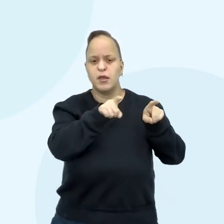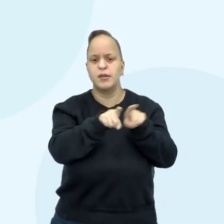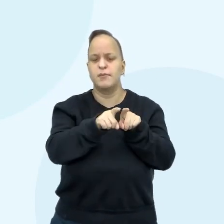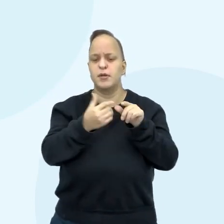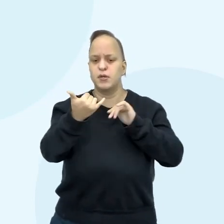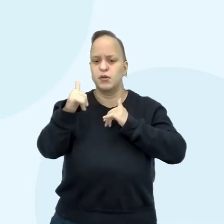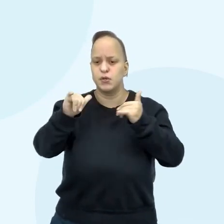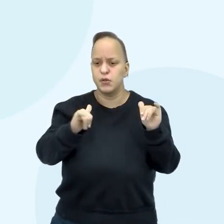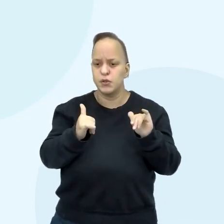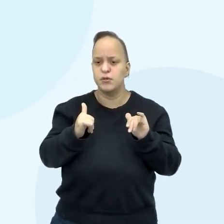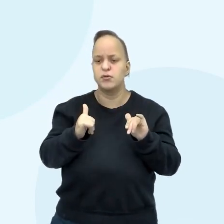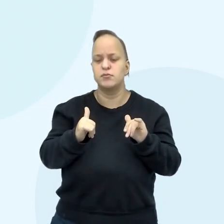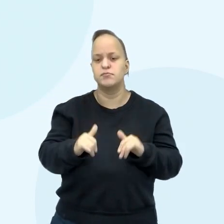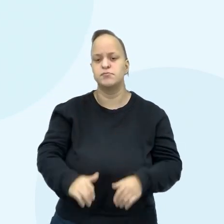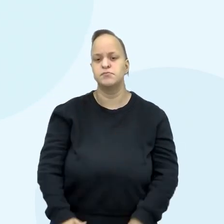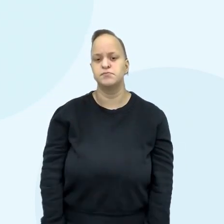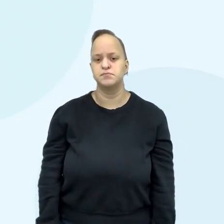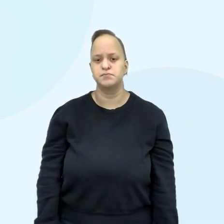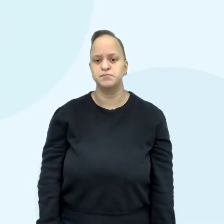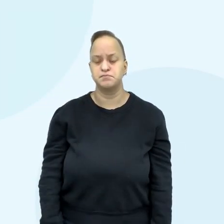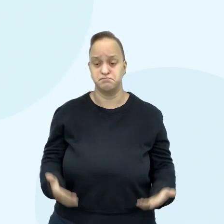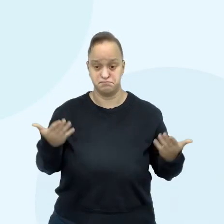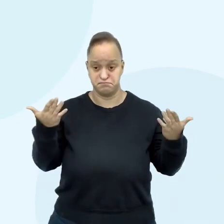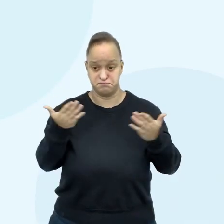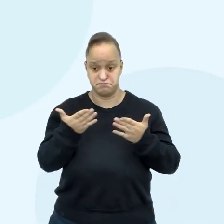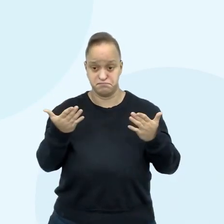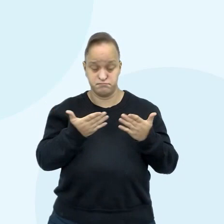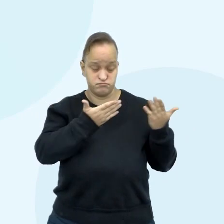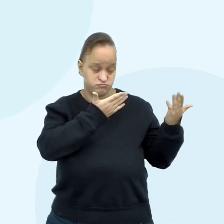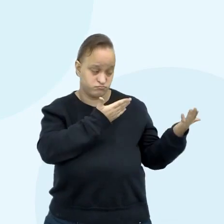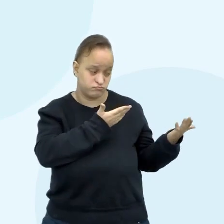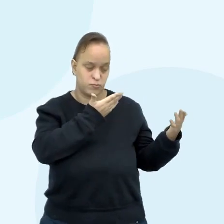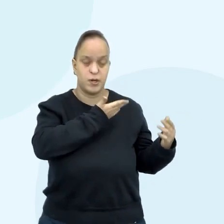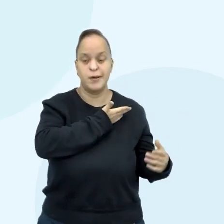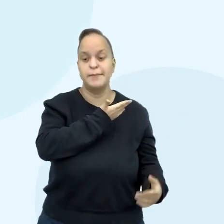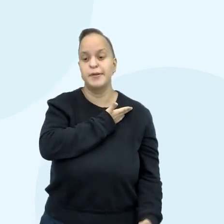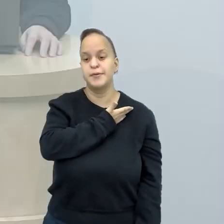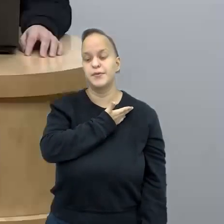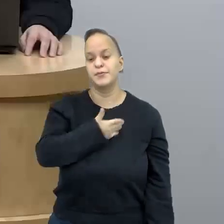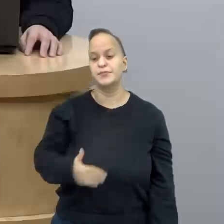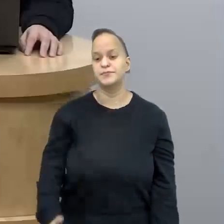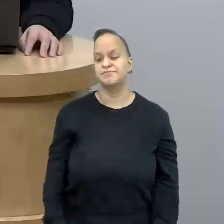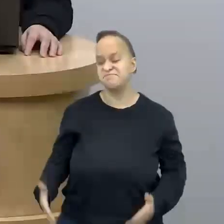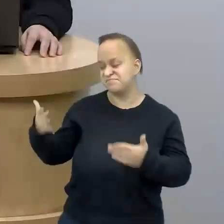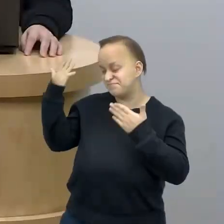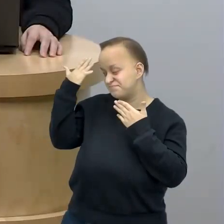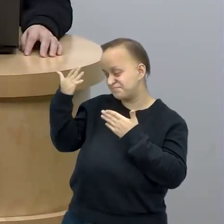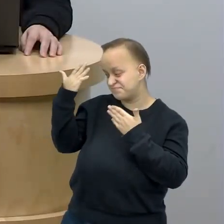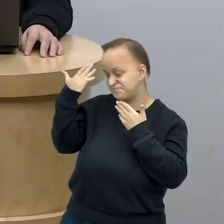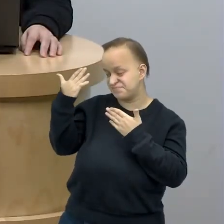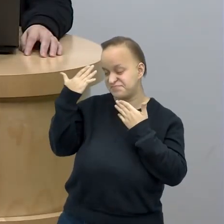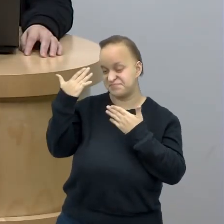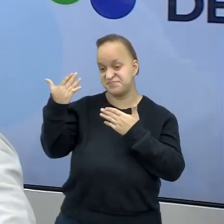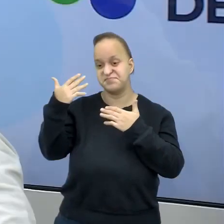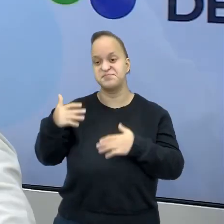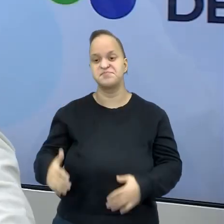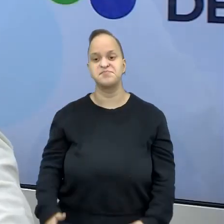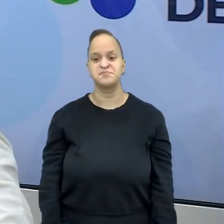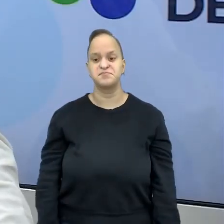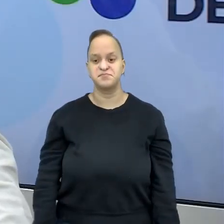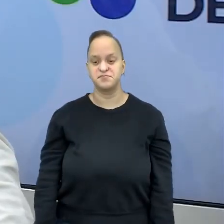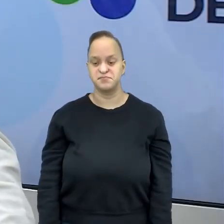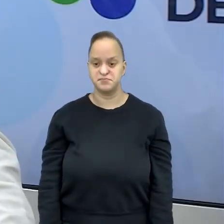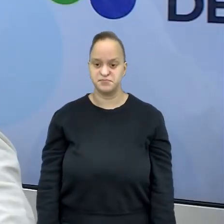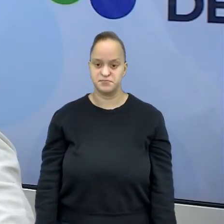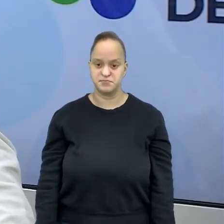elétrica. E agora, passo a palavra para o meu amigo aqui. Obrigado, Terezinha. Agora nós